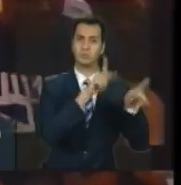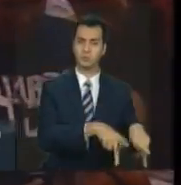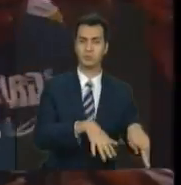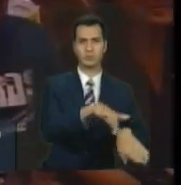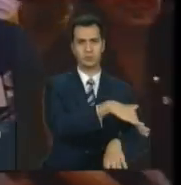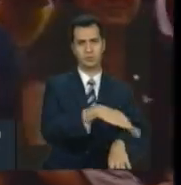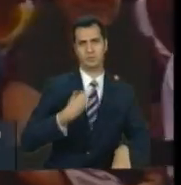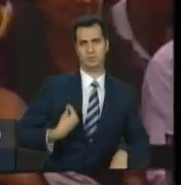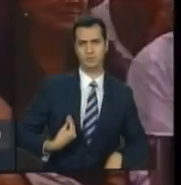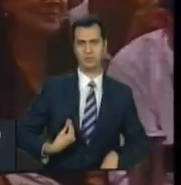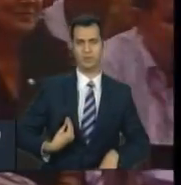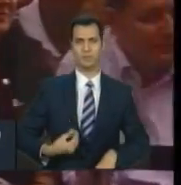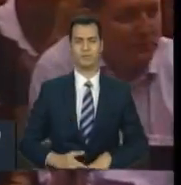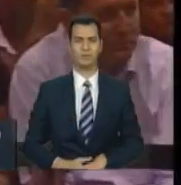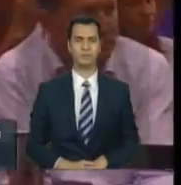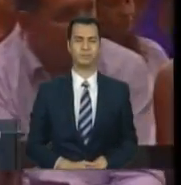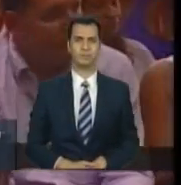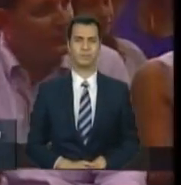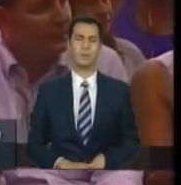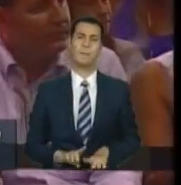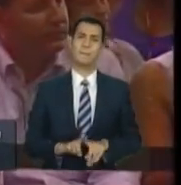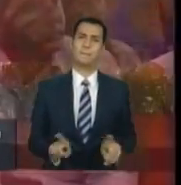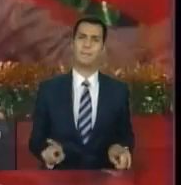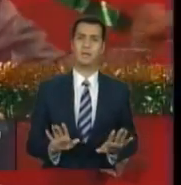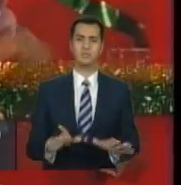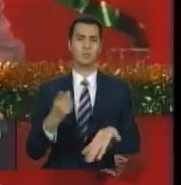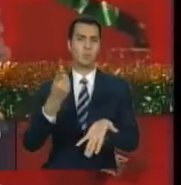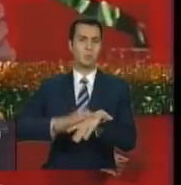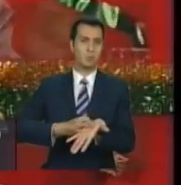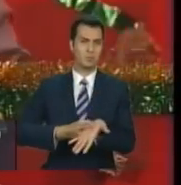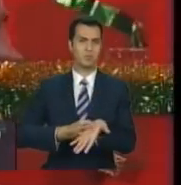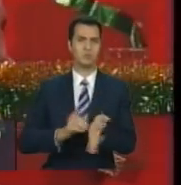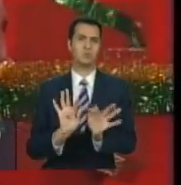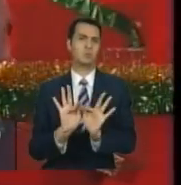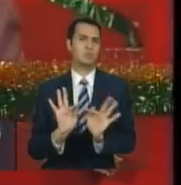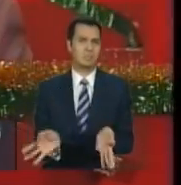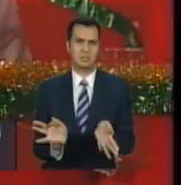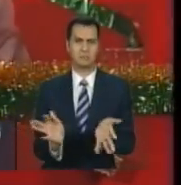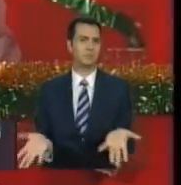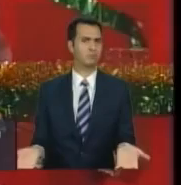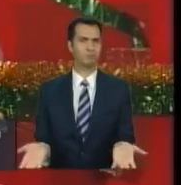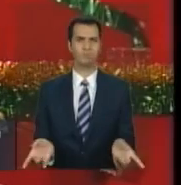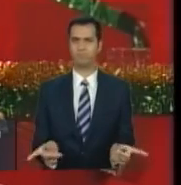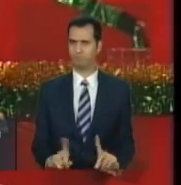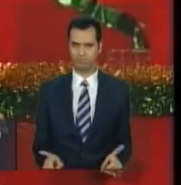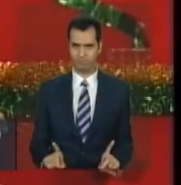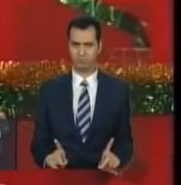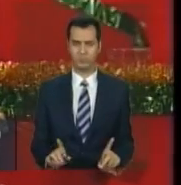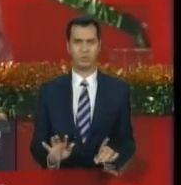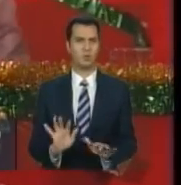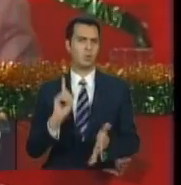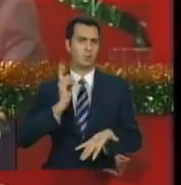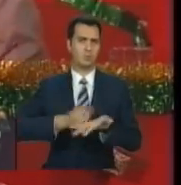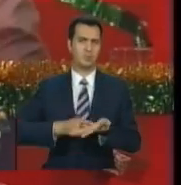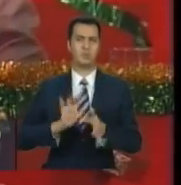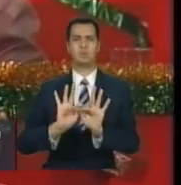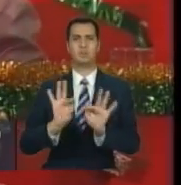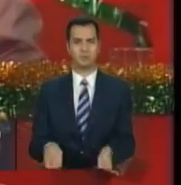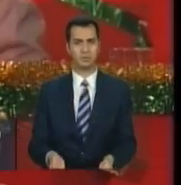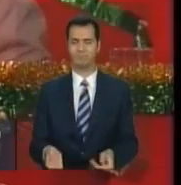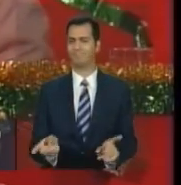não é mais um compromisso do governo. Ele não é isso. Ele não é mais um. Ele